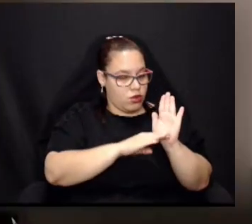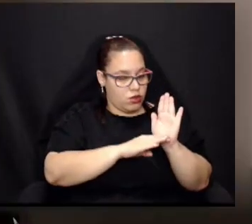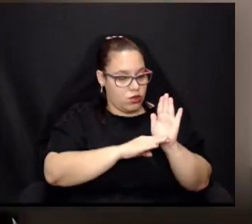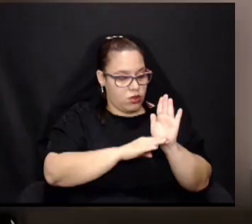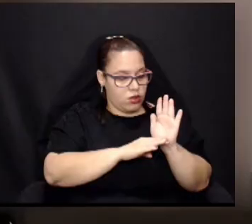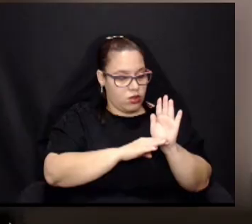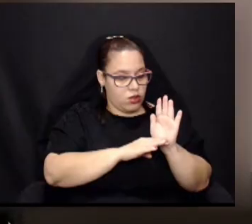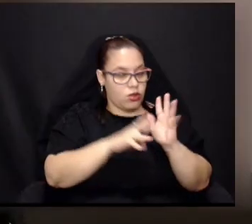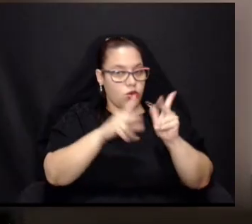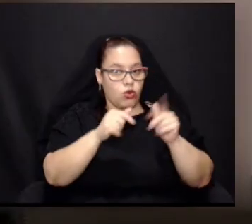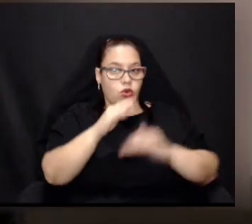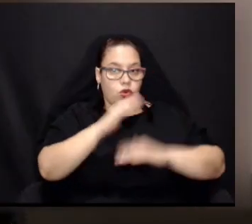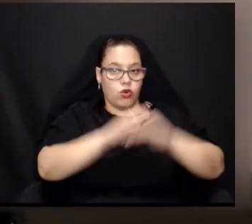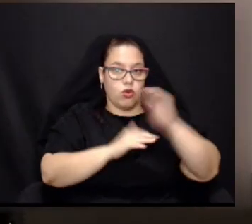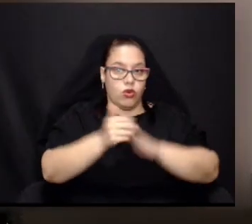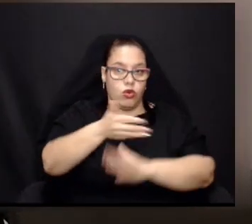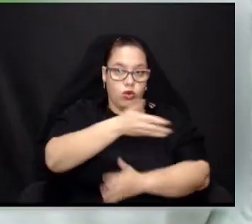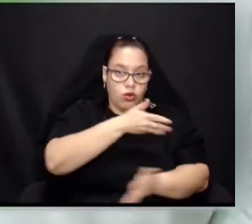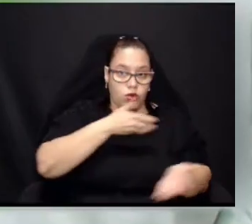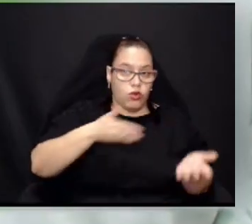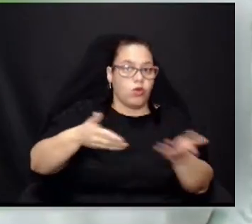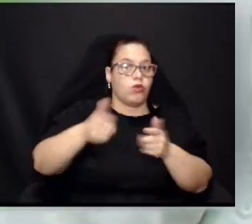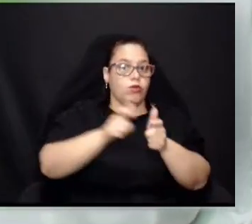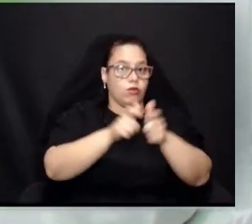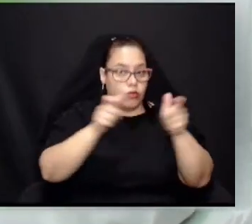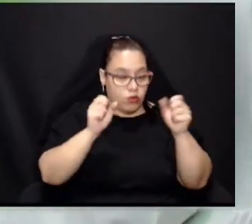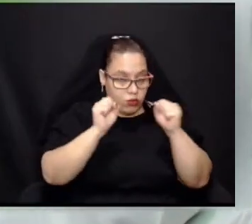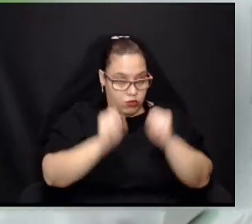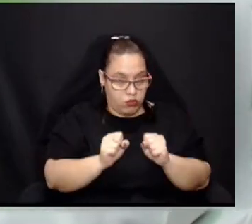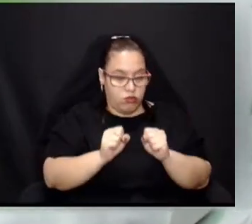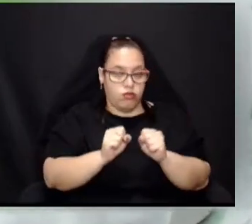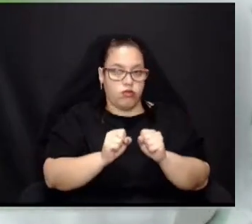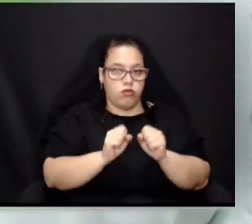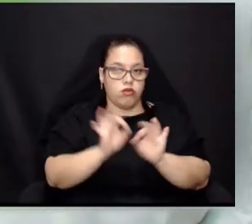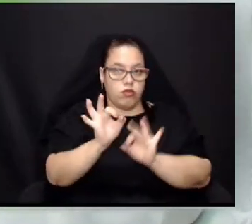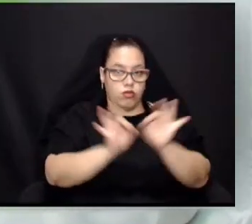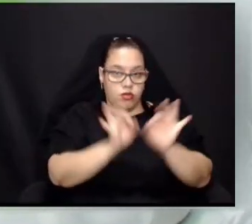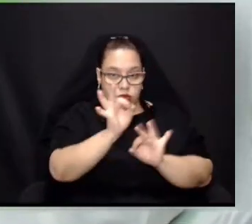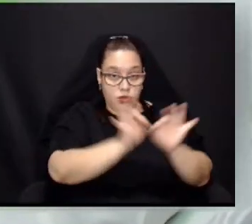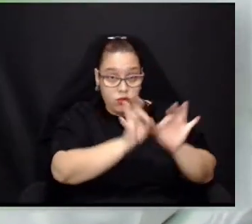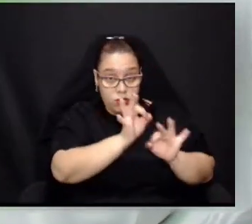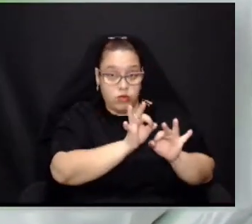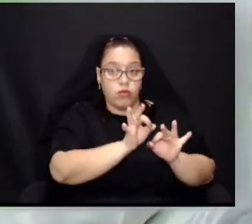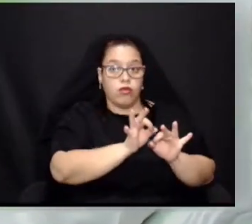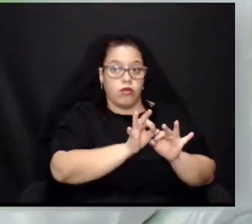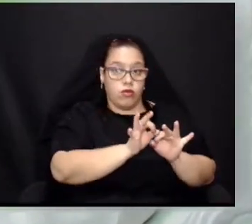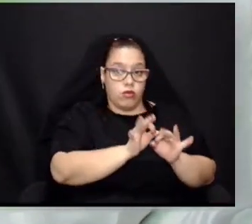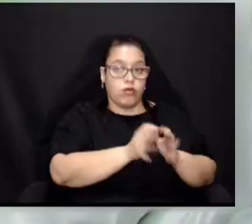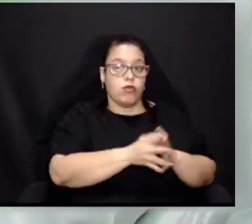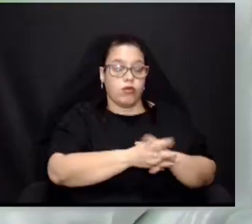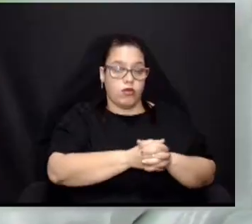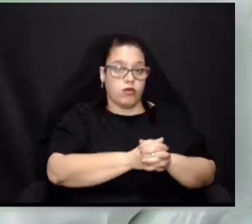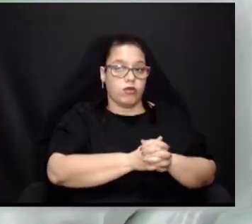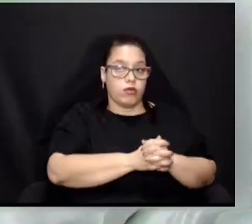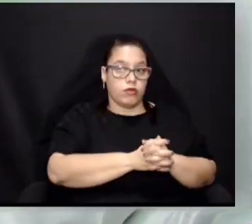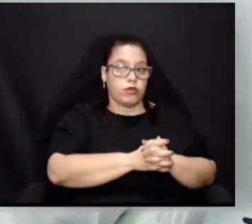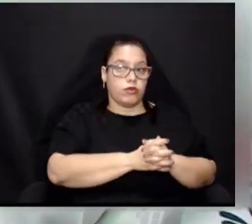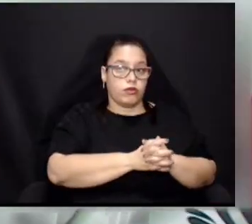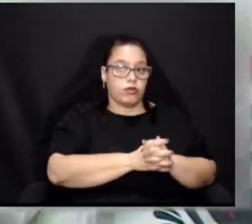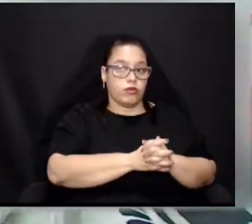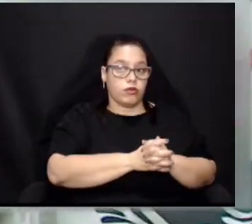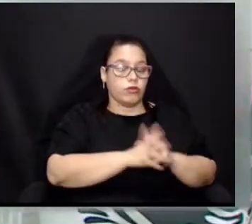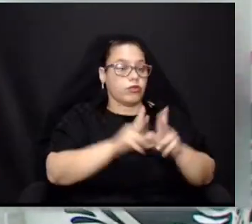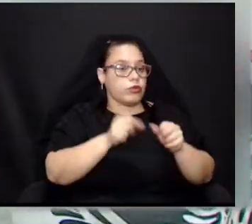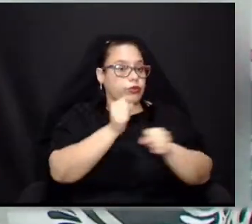setores envolvidos, que são muitos, possam se programar, se preparar para isso. Todo ano a gente bloqueia